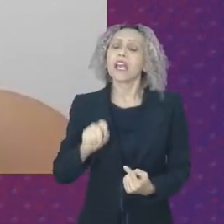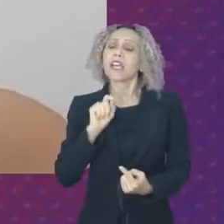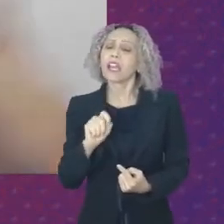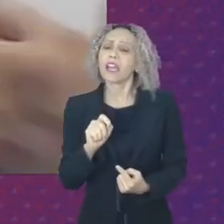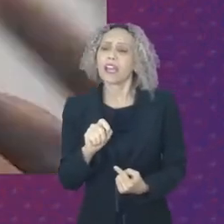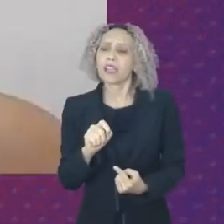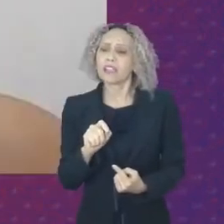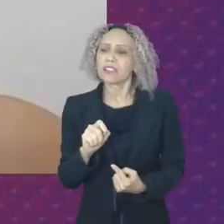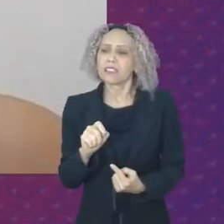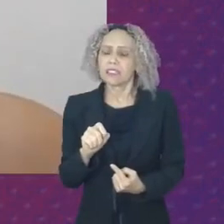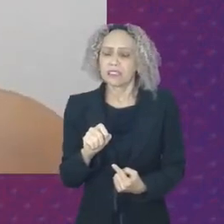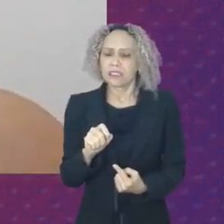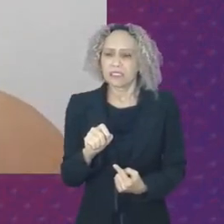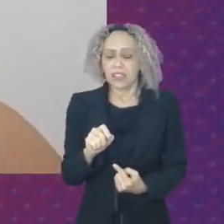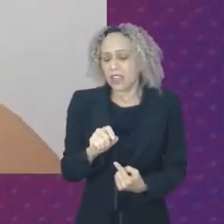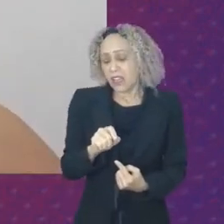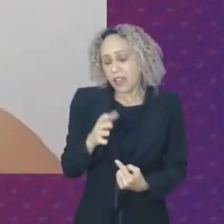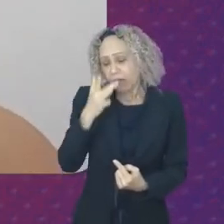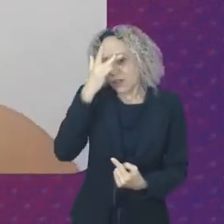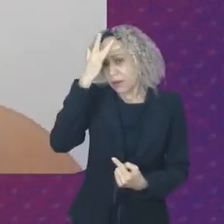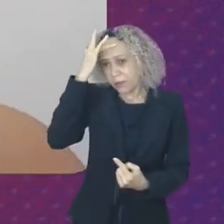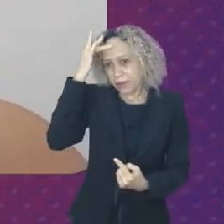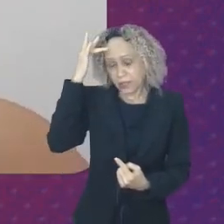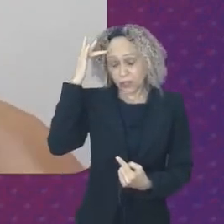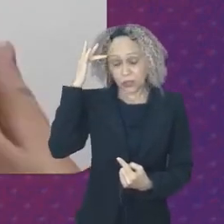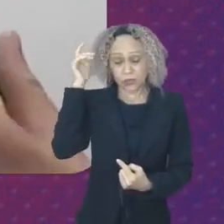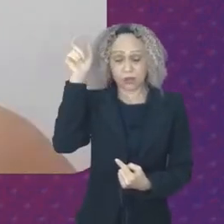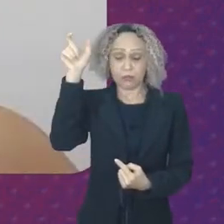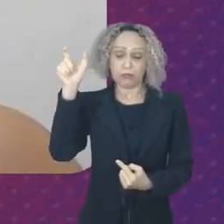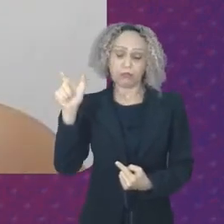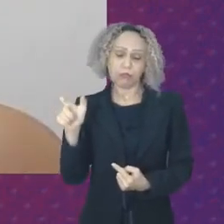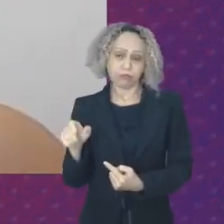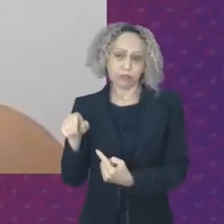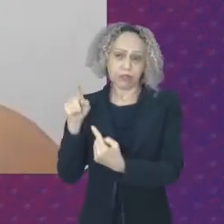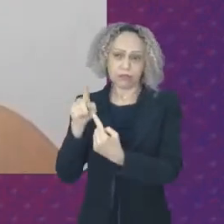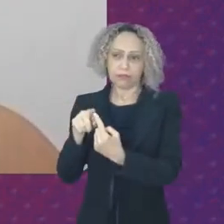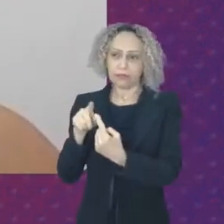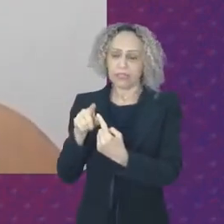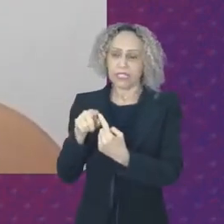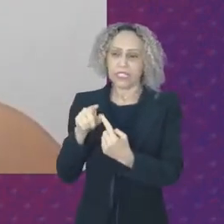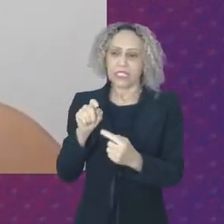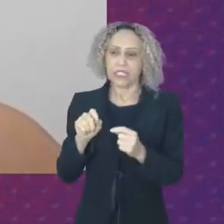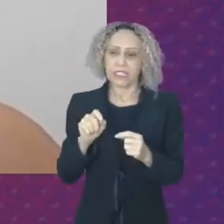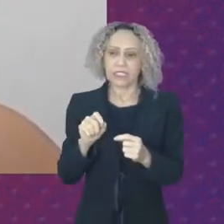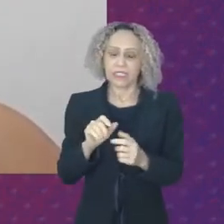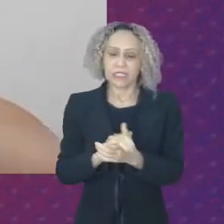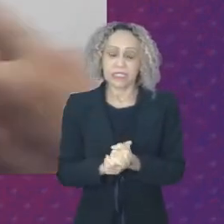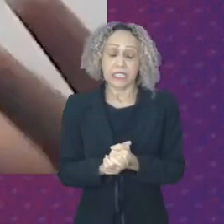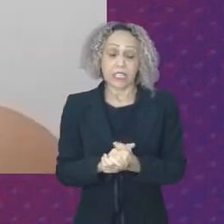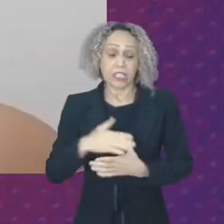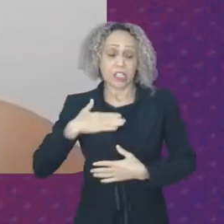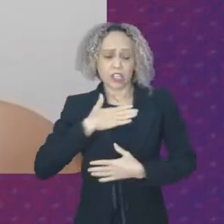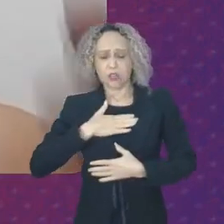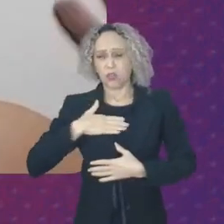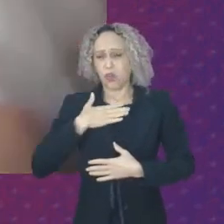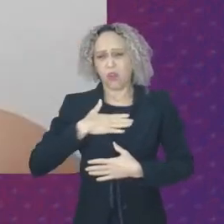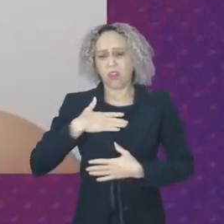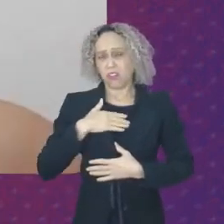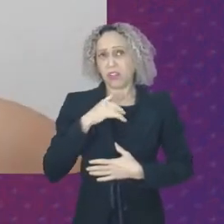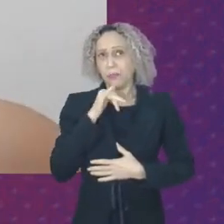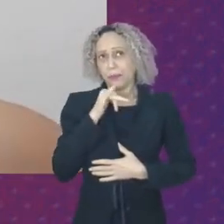posicionamento de um líder nato, né? Aquela pessoa que é confortável em meio a grandes multidões.